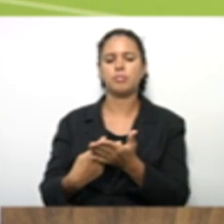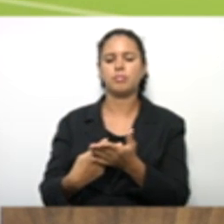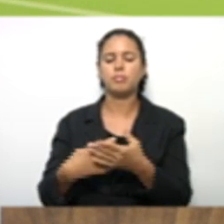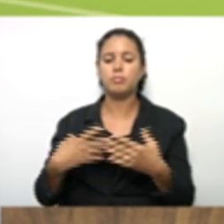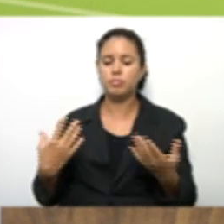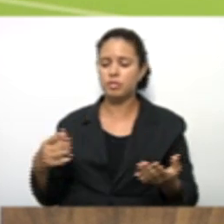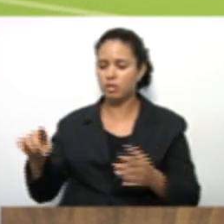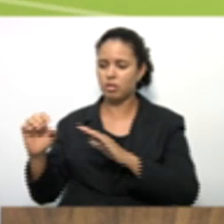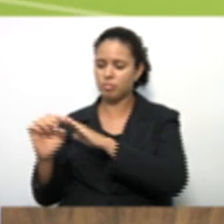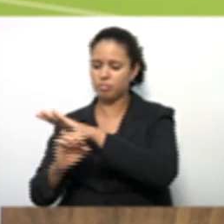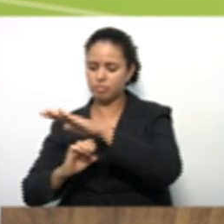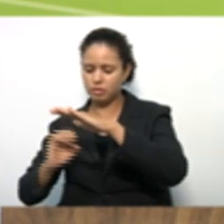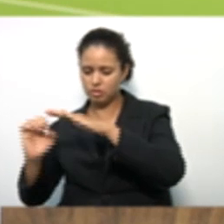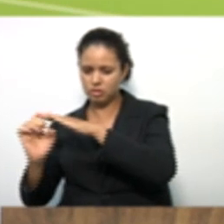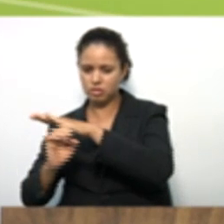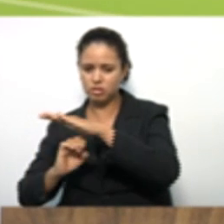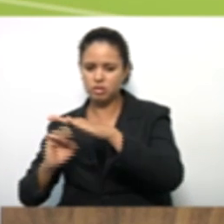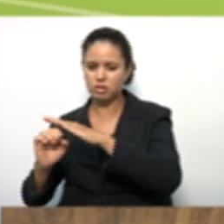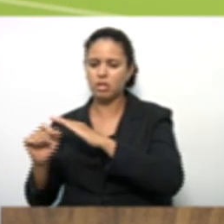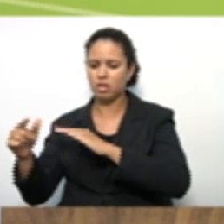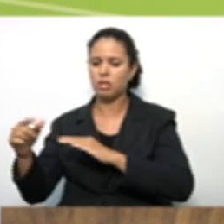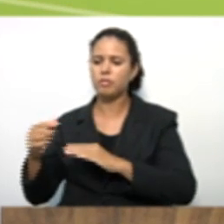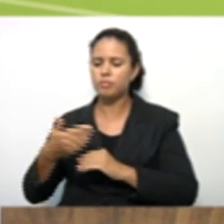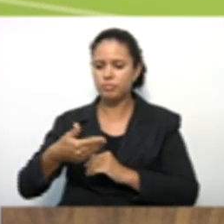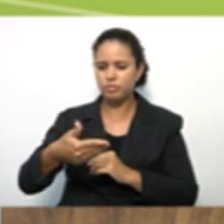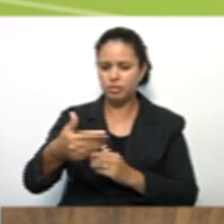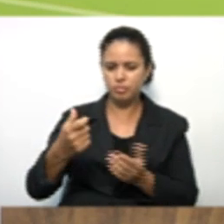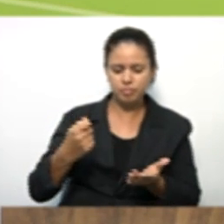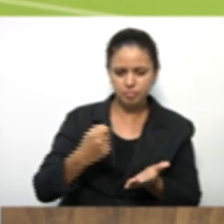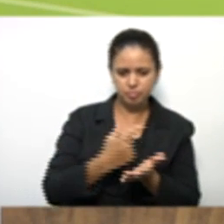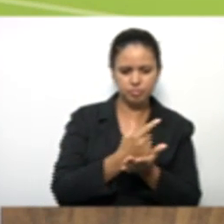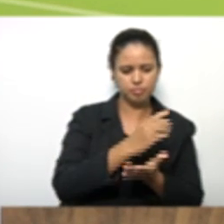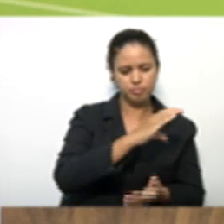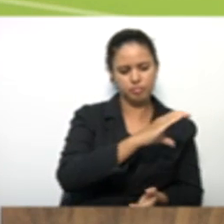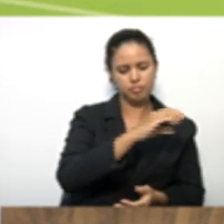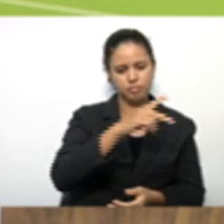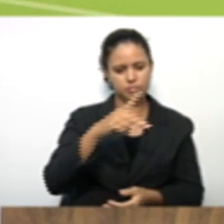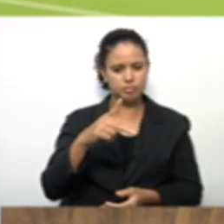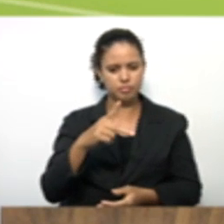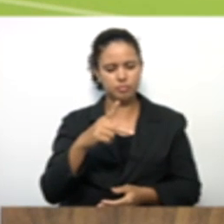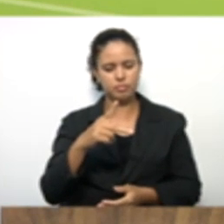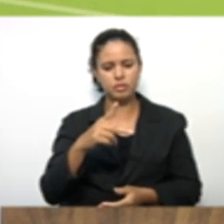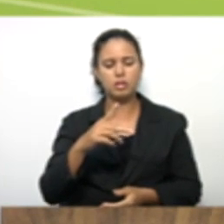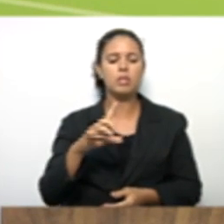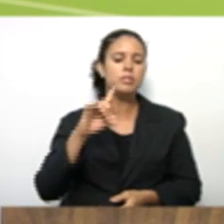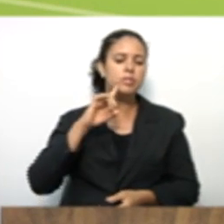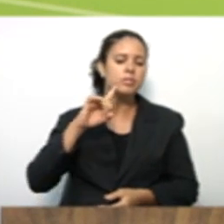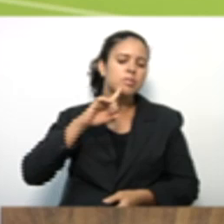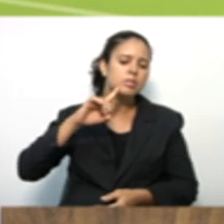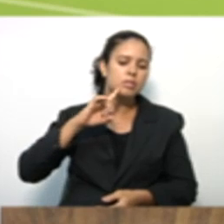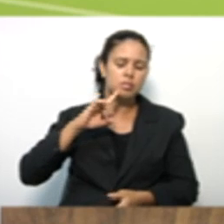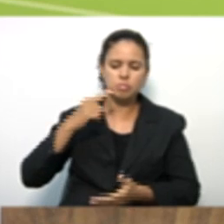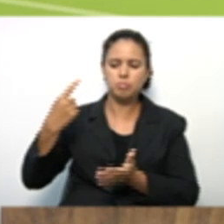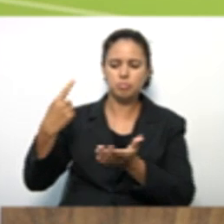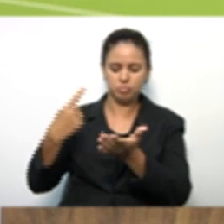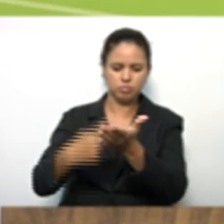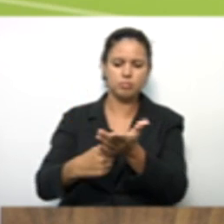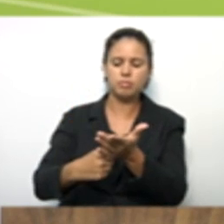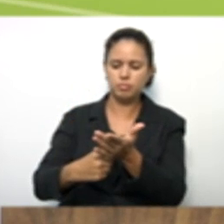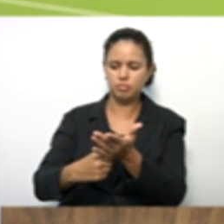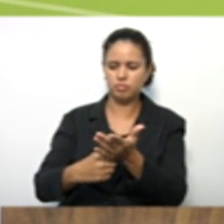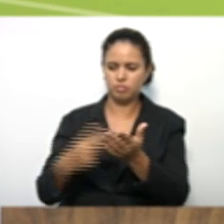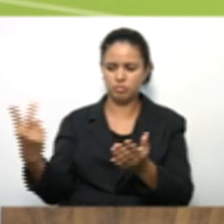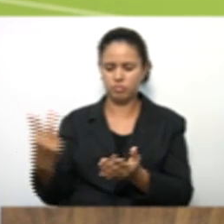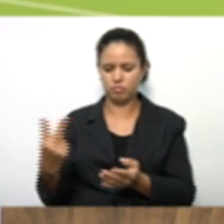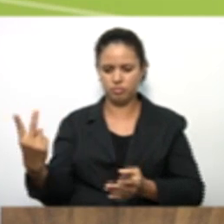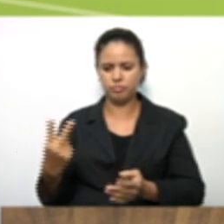de pagar a sua cooperativa em um determinado prazo, um determinado tempo estipulado entre vocês dois. Portanto,